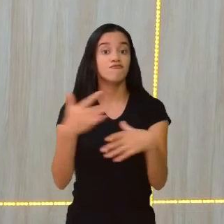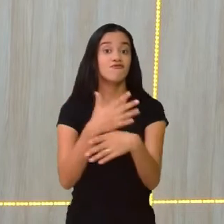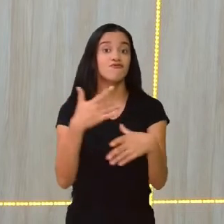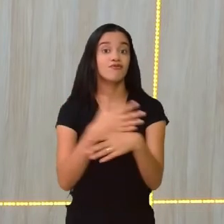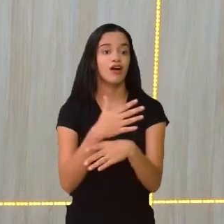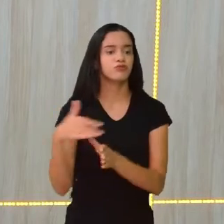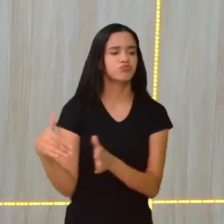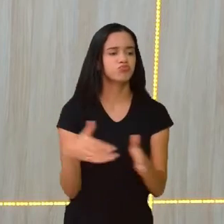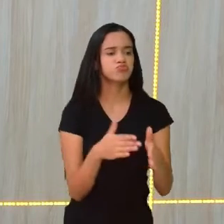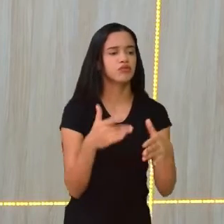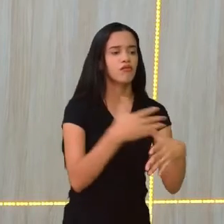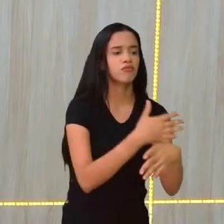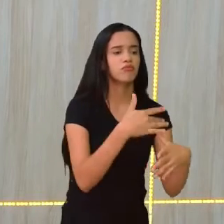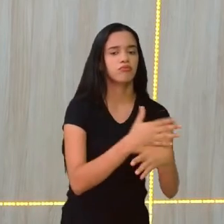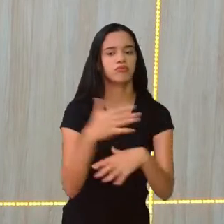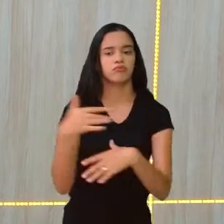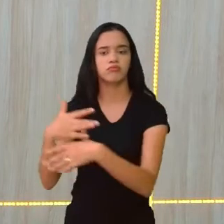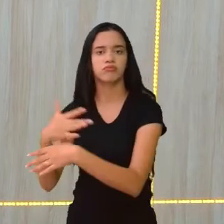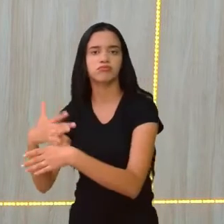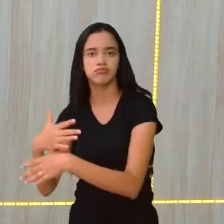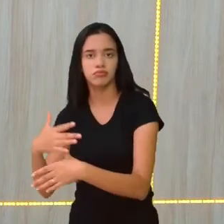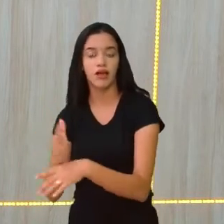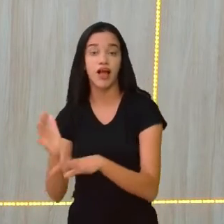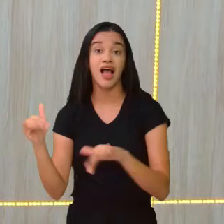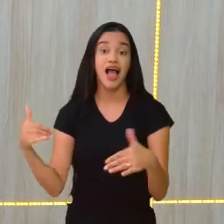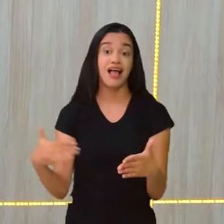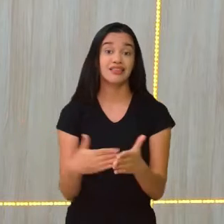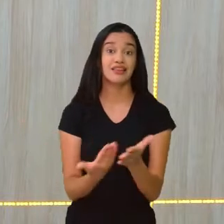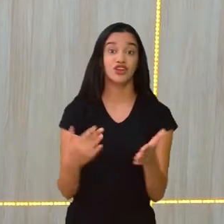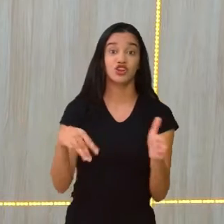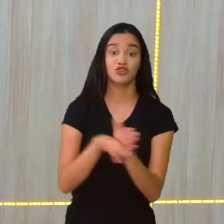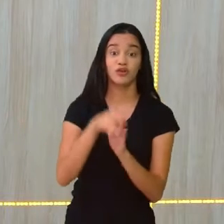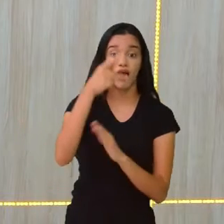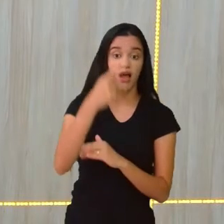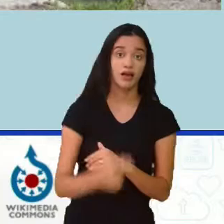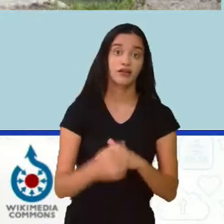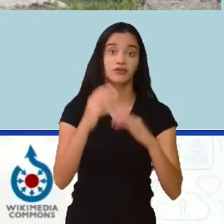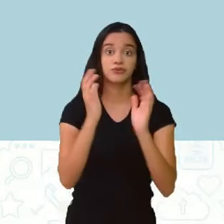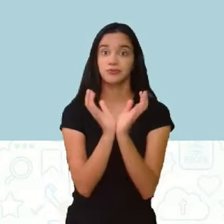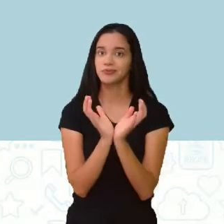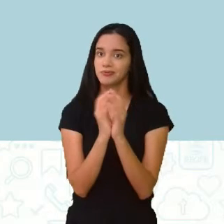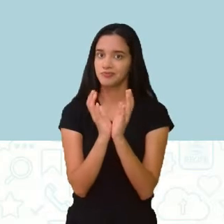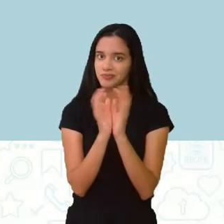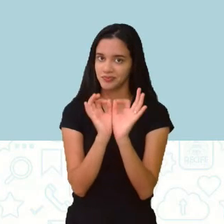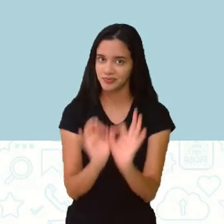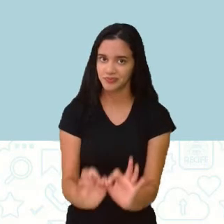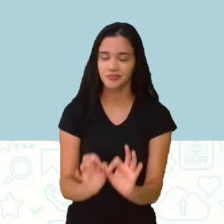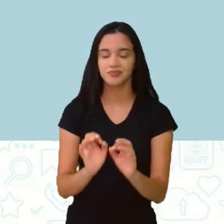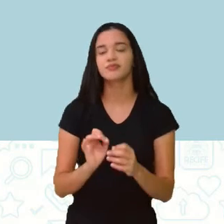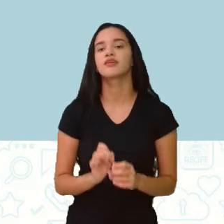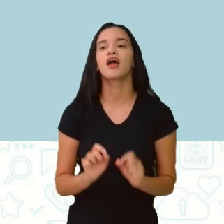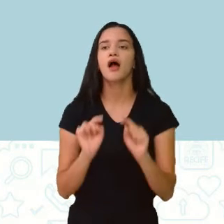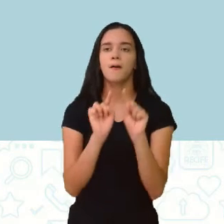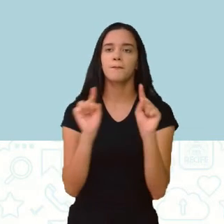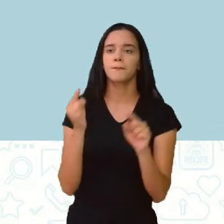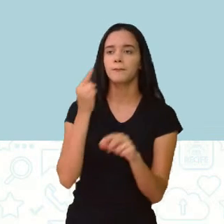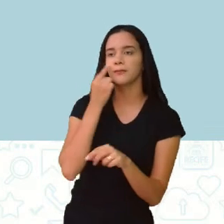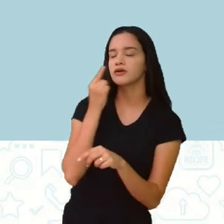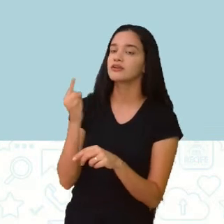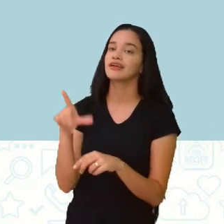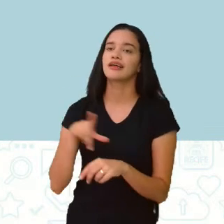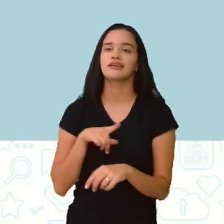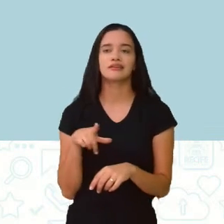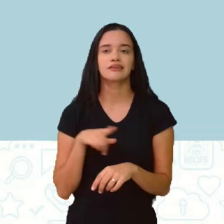cidades. E nesse percurso, até chegar aqui no Recife. Mas aí, olha, ele